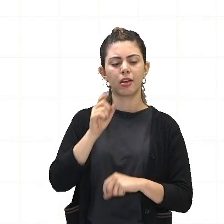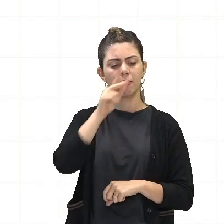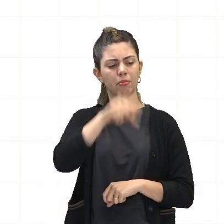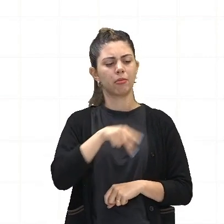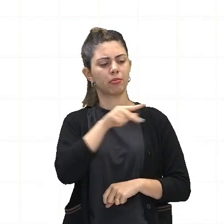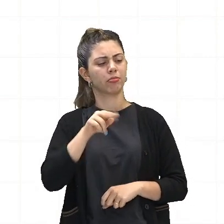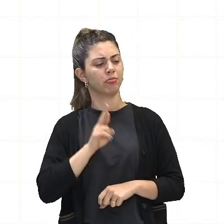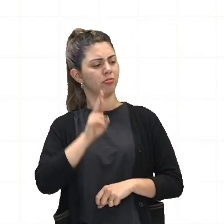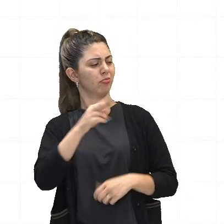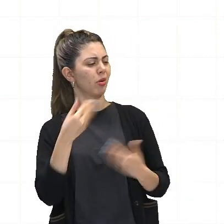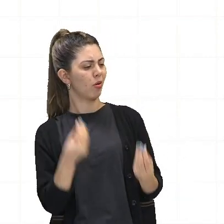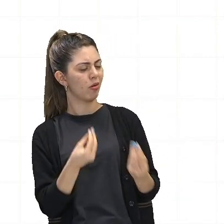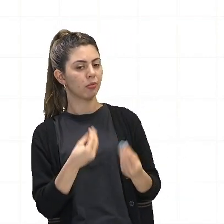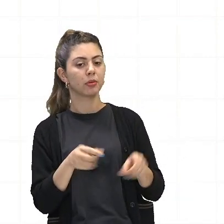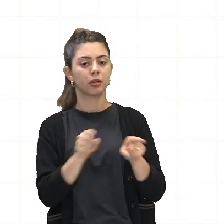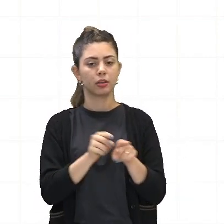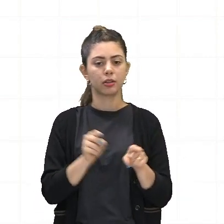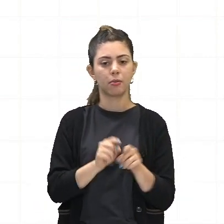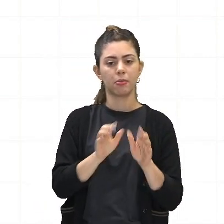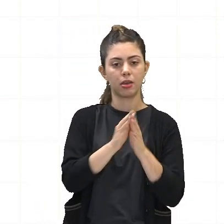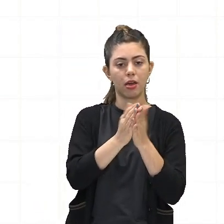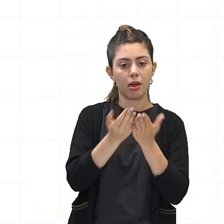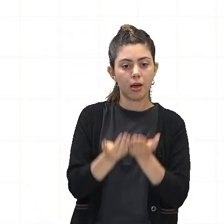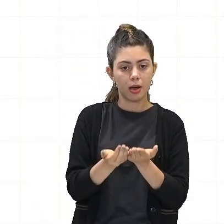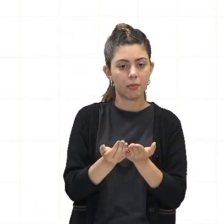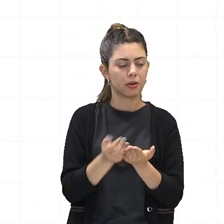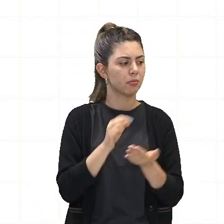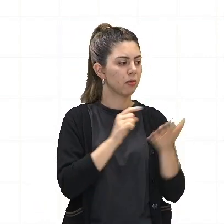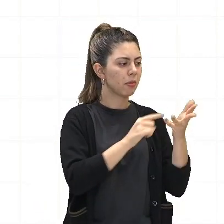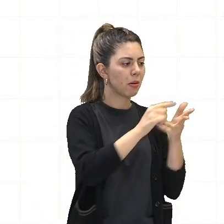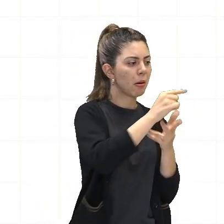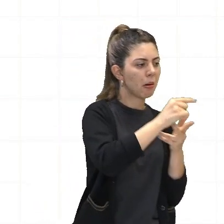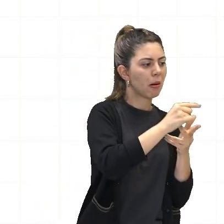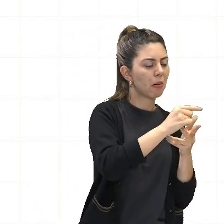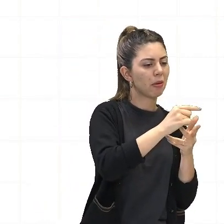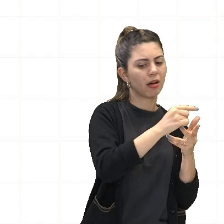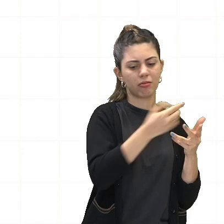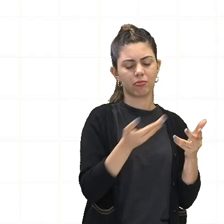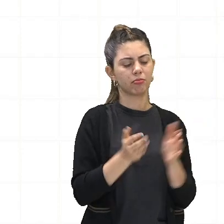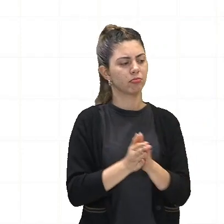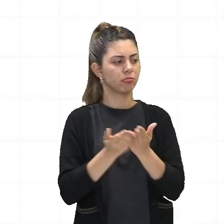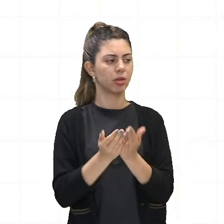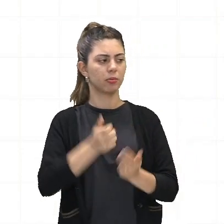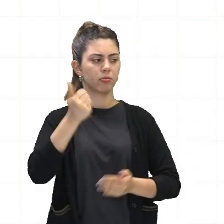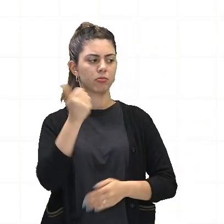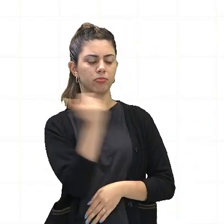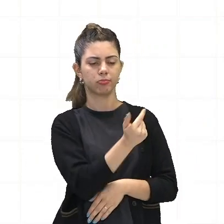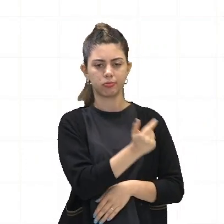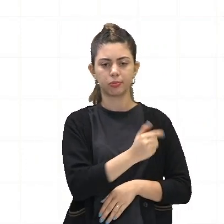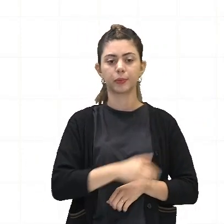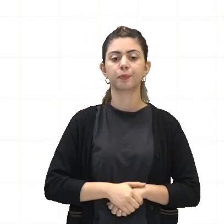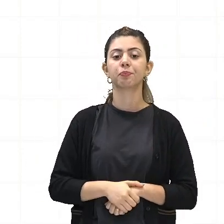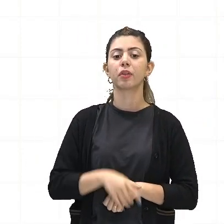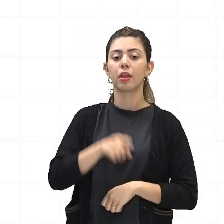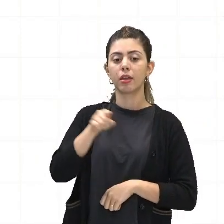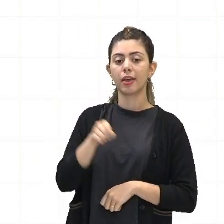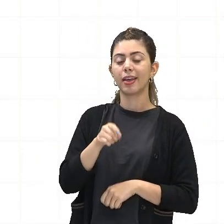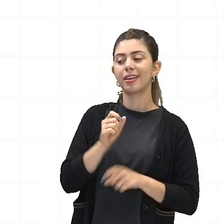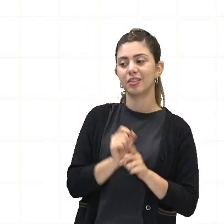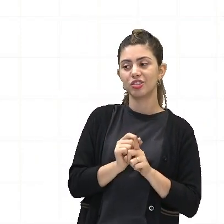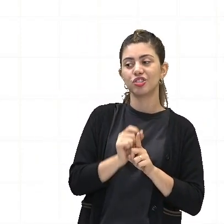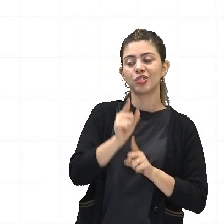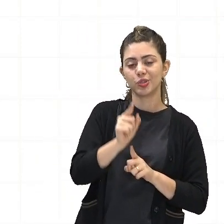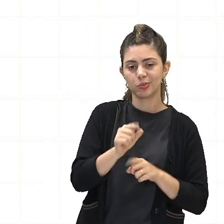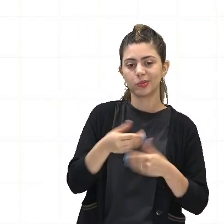o precursor do movimento reformista, que é John Hus. que ele era sacerdote